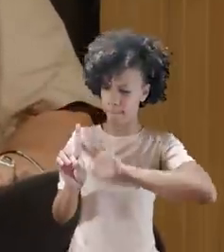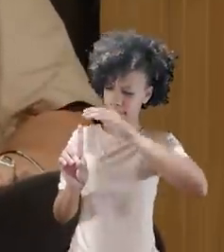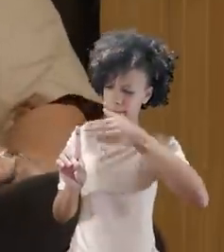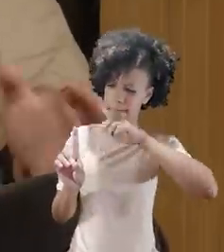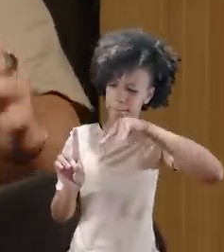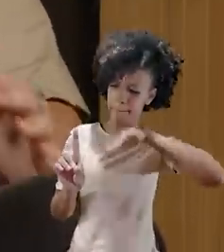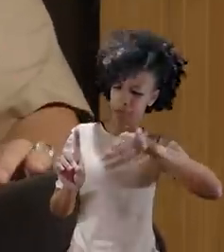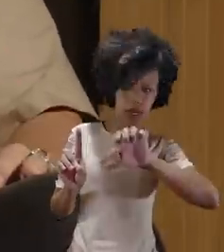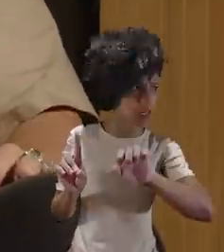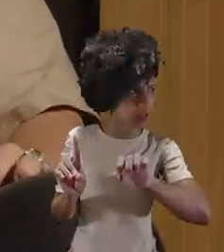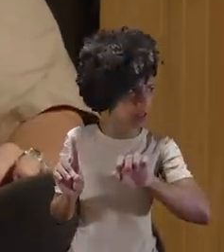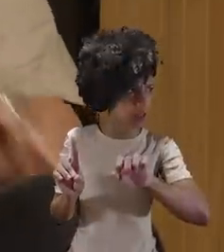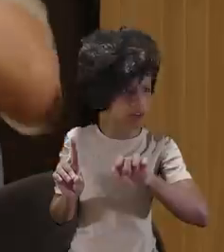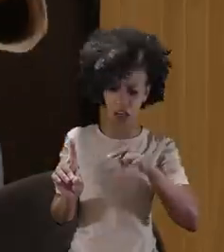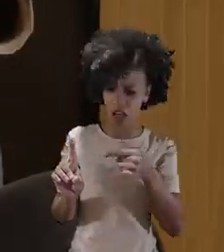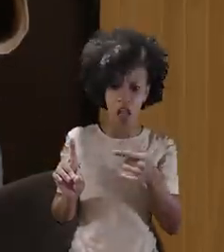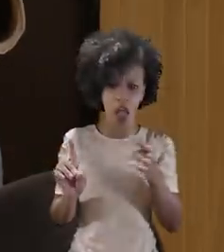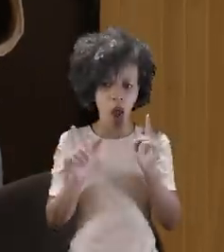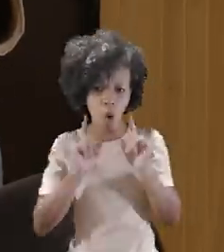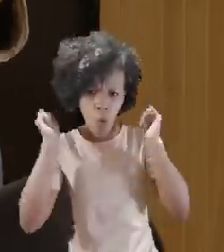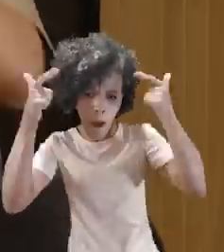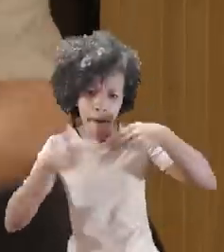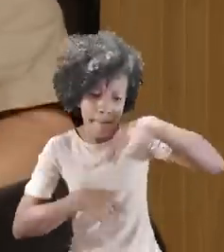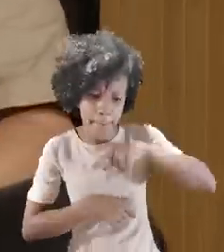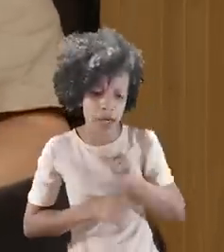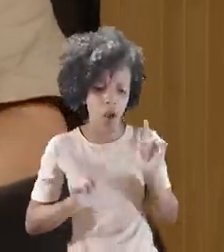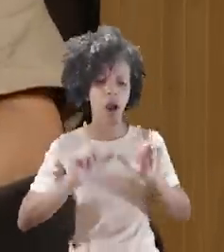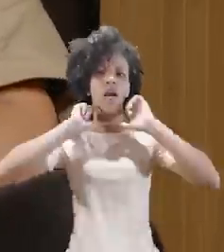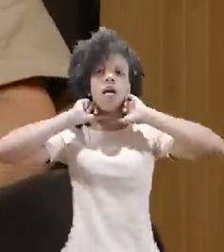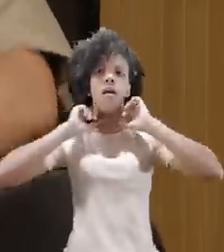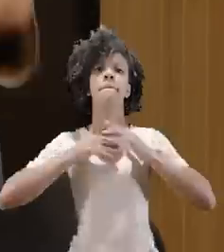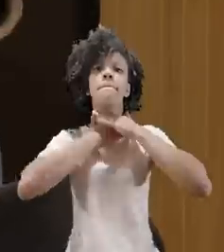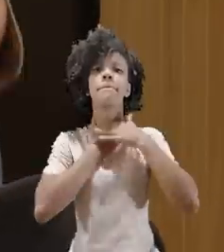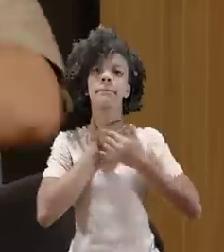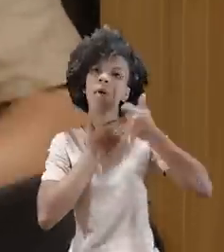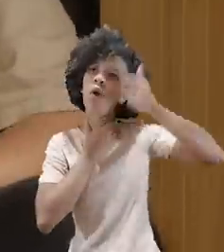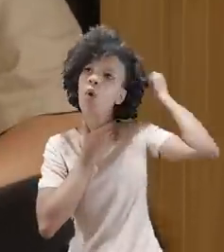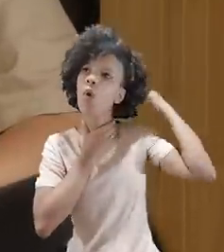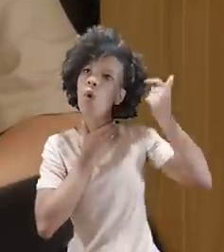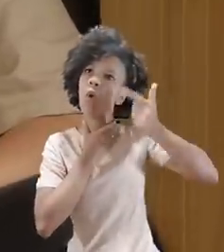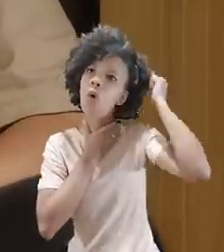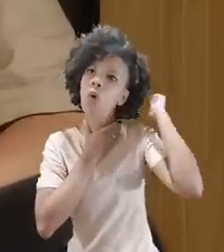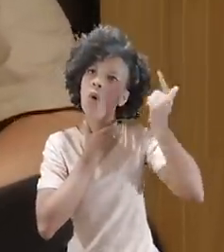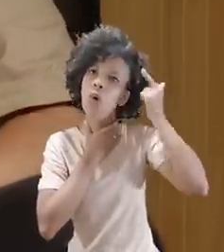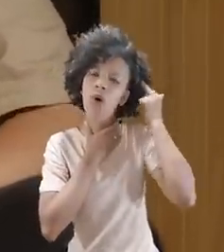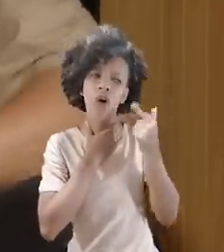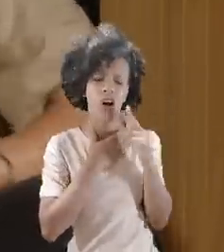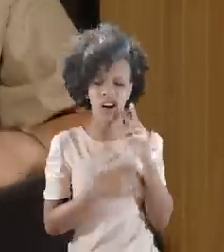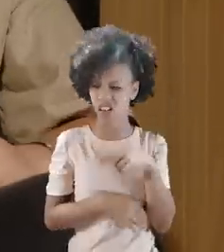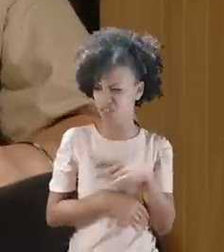era uma pessoa não era um buraquinho aqui era uma cabeça de boneco ela foi pega máquina bota o peixe fica passando aqui ó